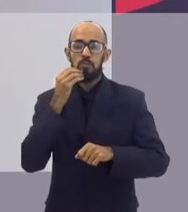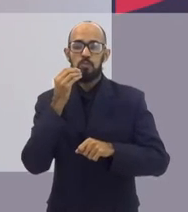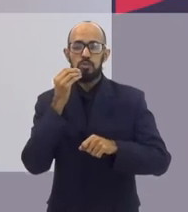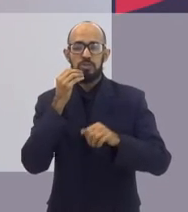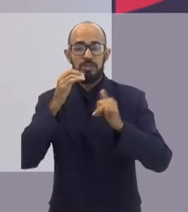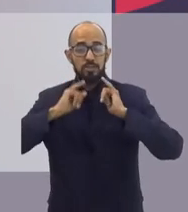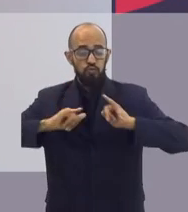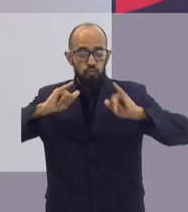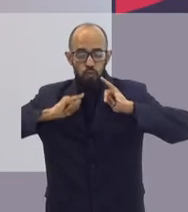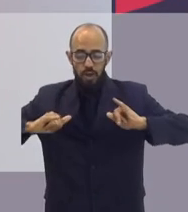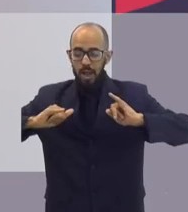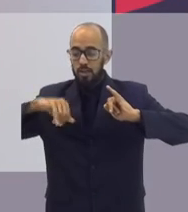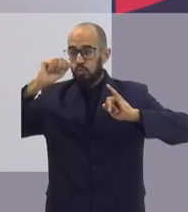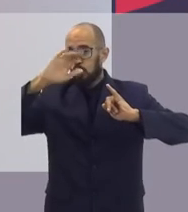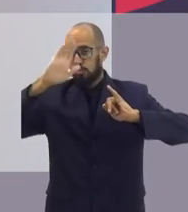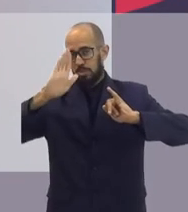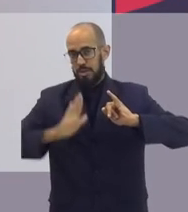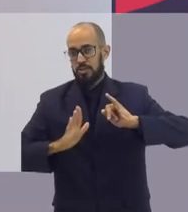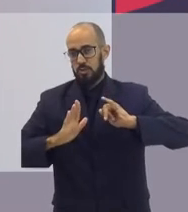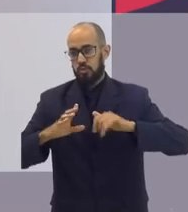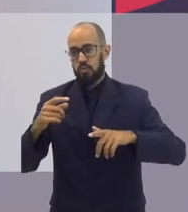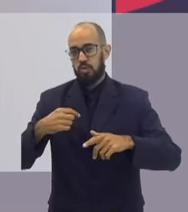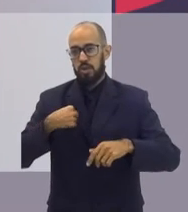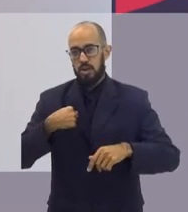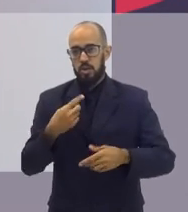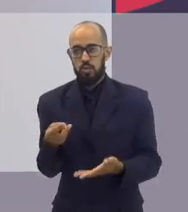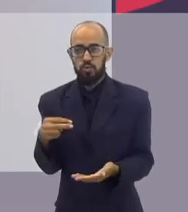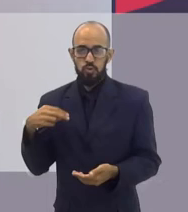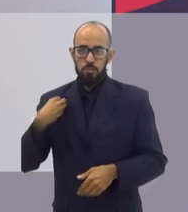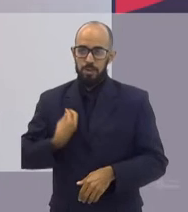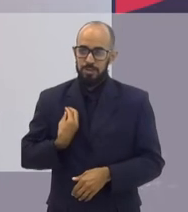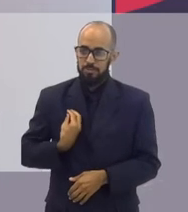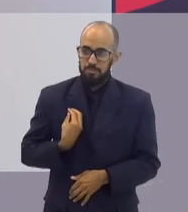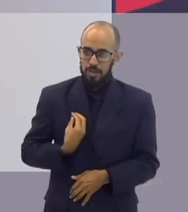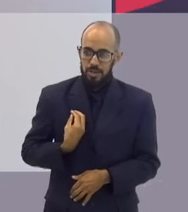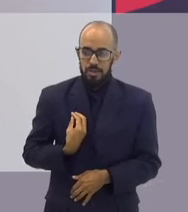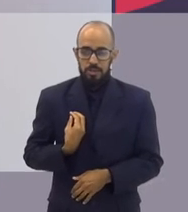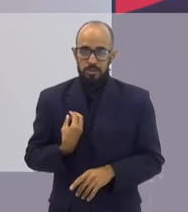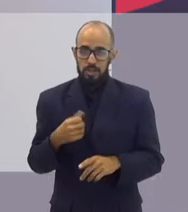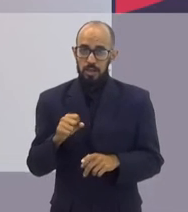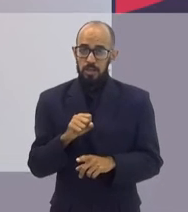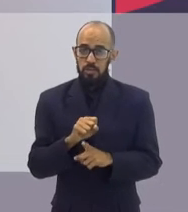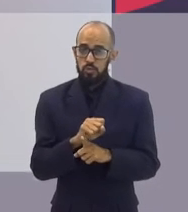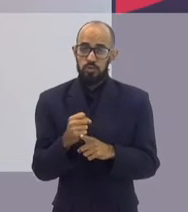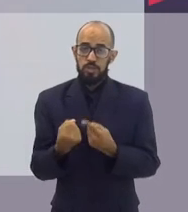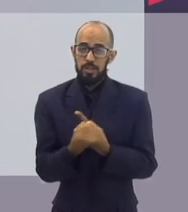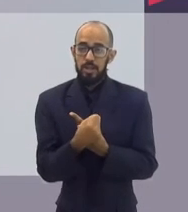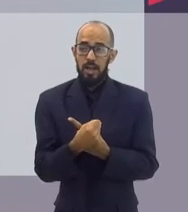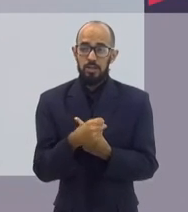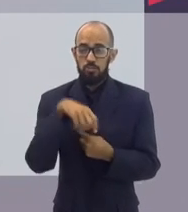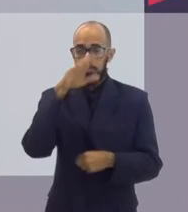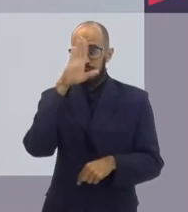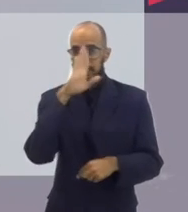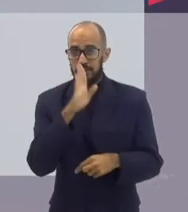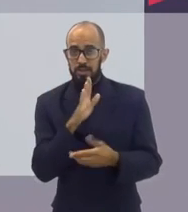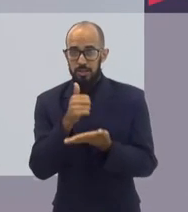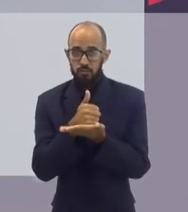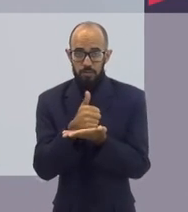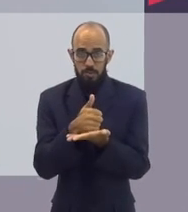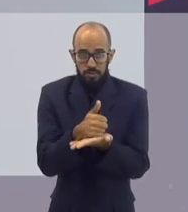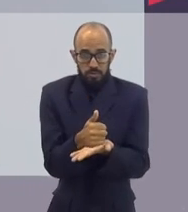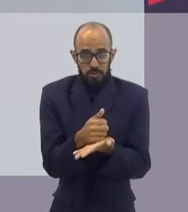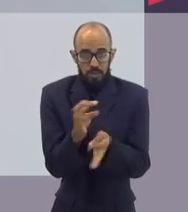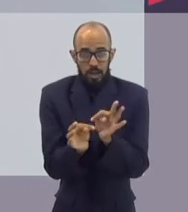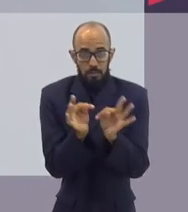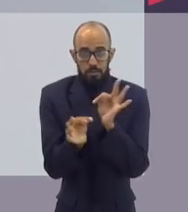ser divulgada no Brasil inteiro. Eu sou um participante ativo da Sociedade Brasileira de Farmacologia e